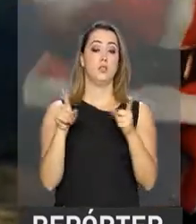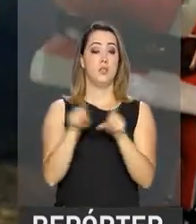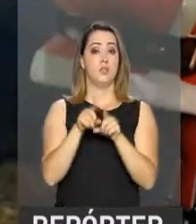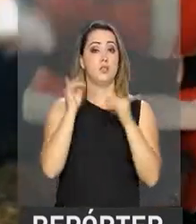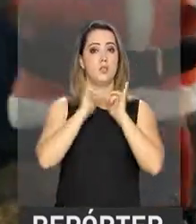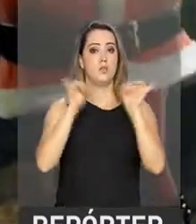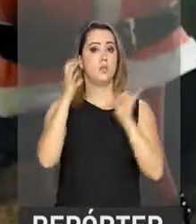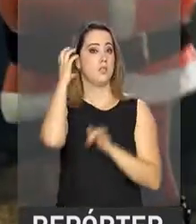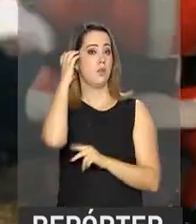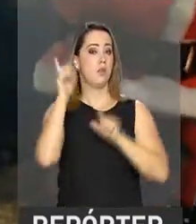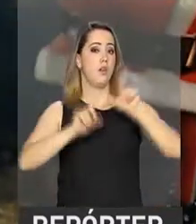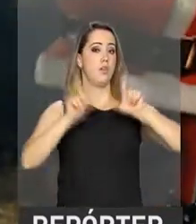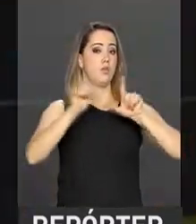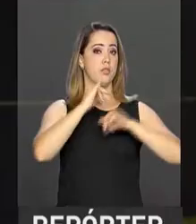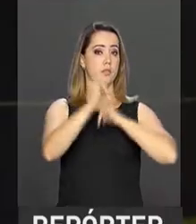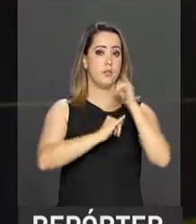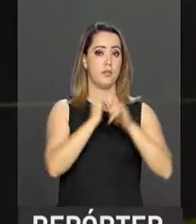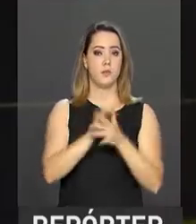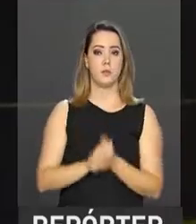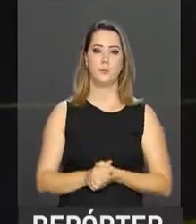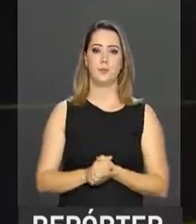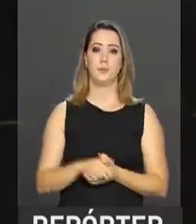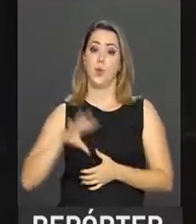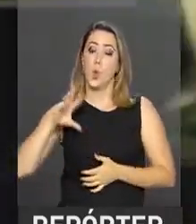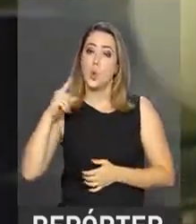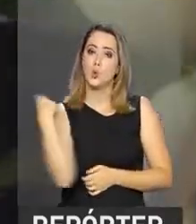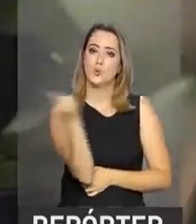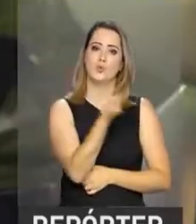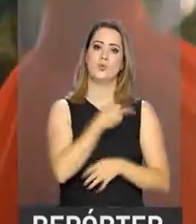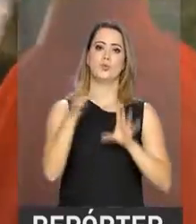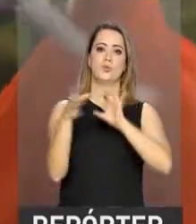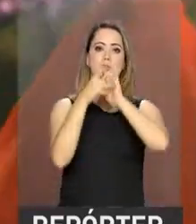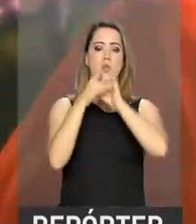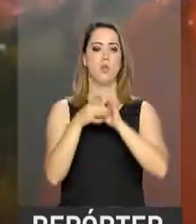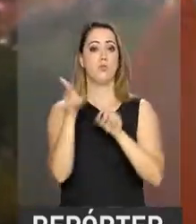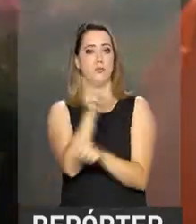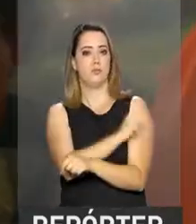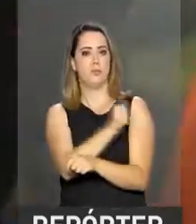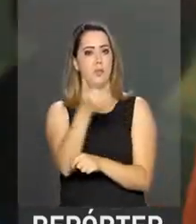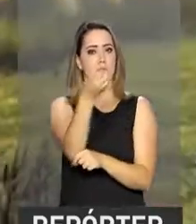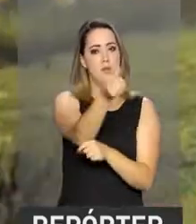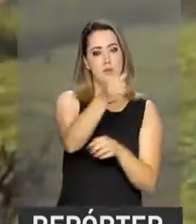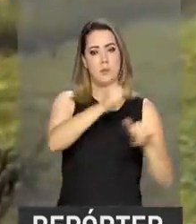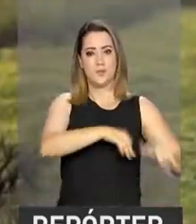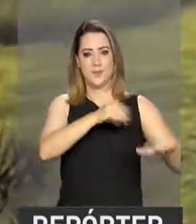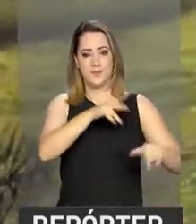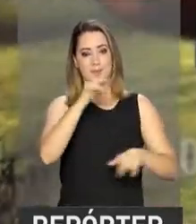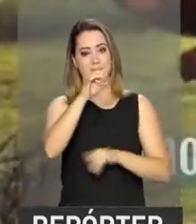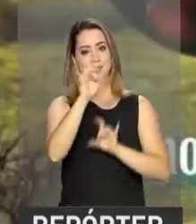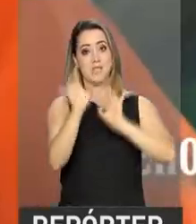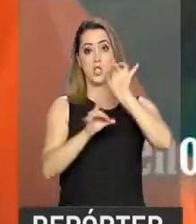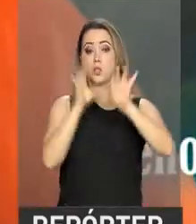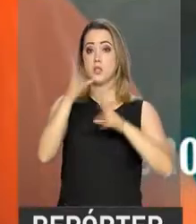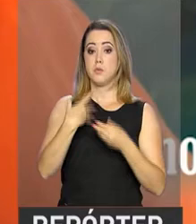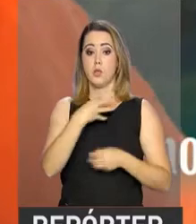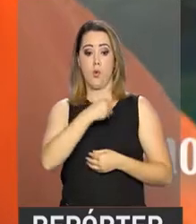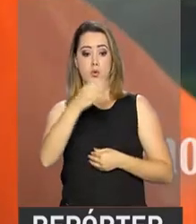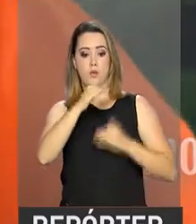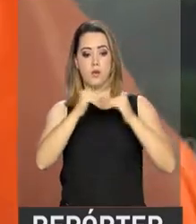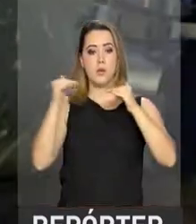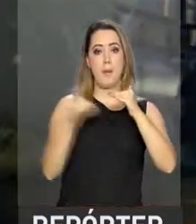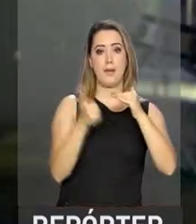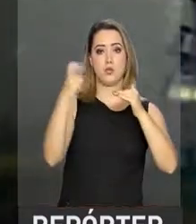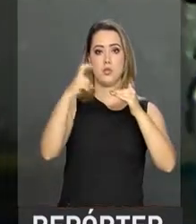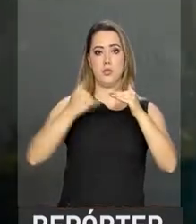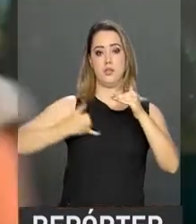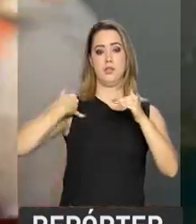em rádio tv e internet do mundo unido na batina seu 16 e que ele volte e leve seus filhos menores de